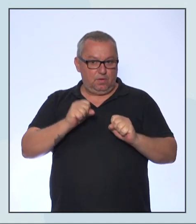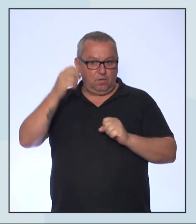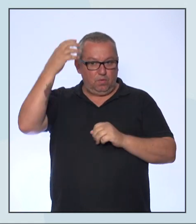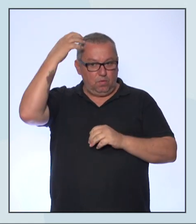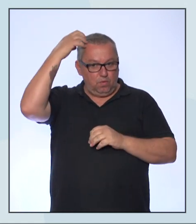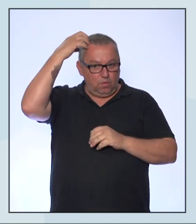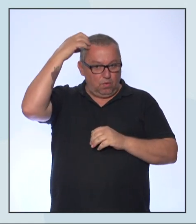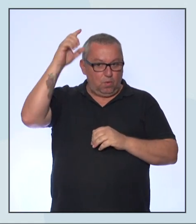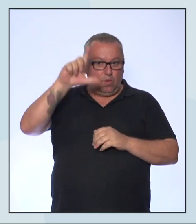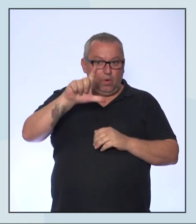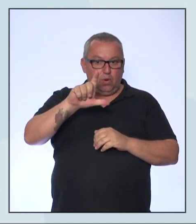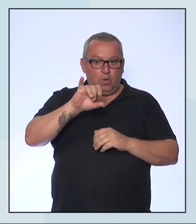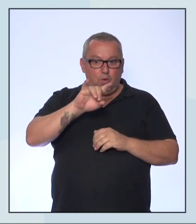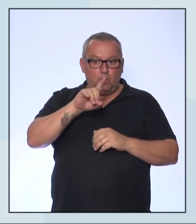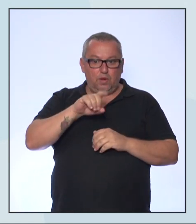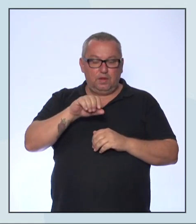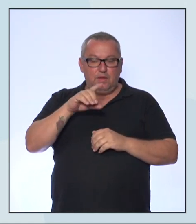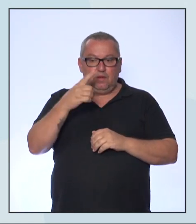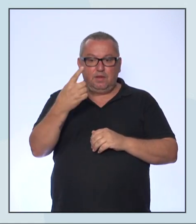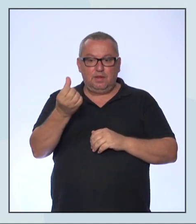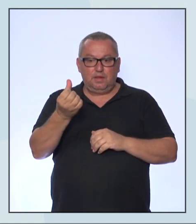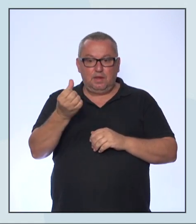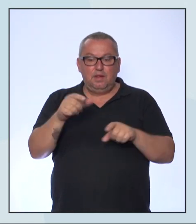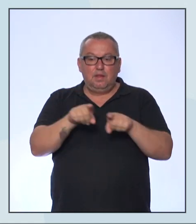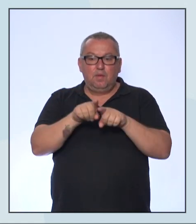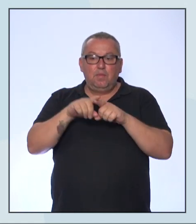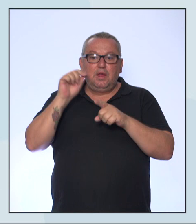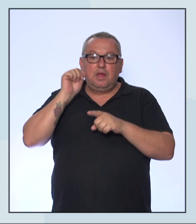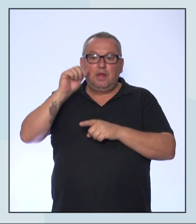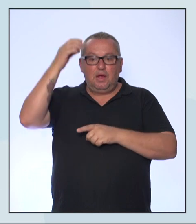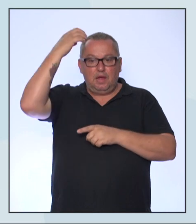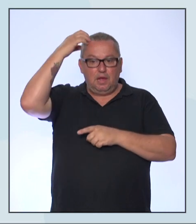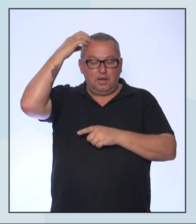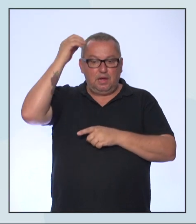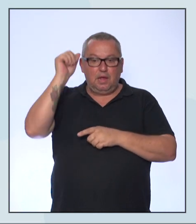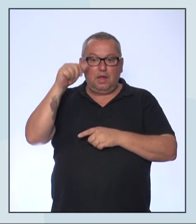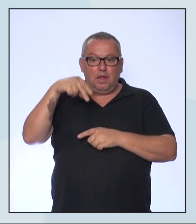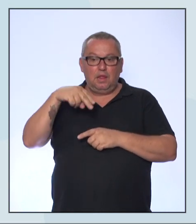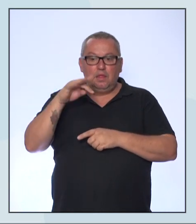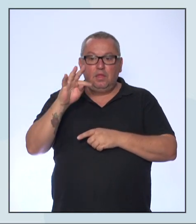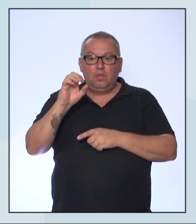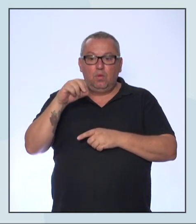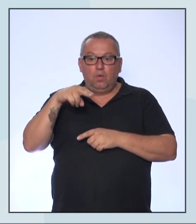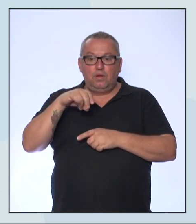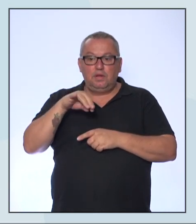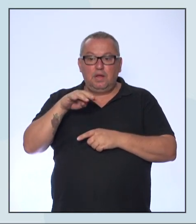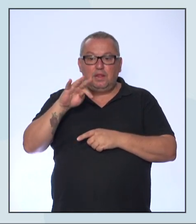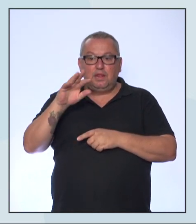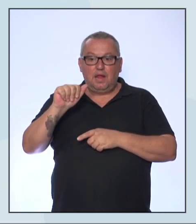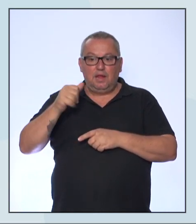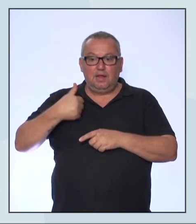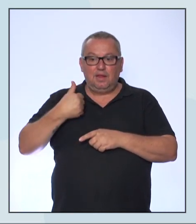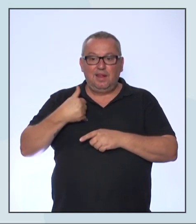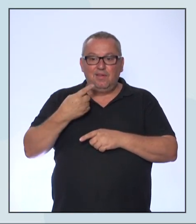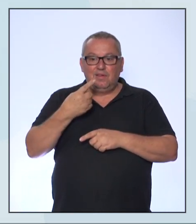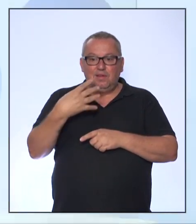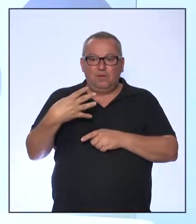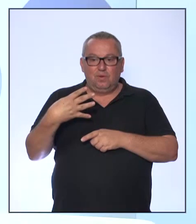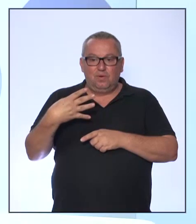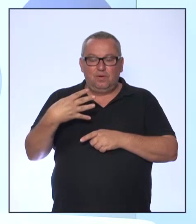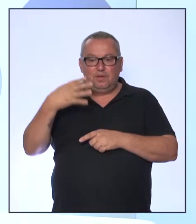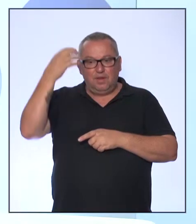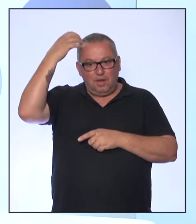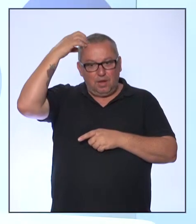Luís XVI e a rainha Antonieta. Eles se casaram muito jovens, professora Priscila. Antonieta com 14 e o rei